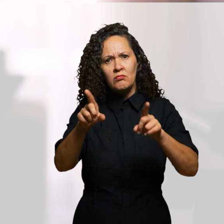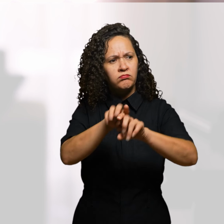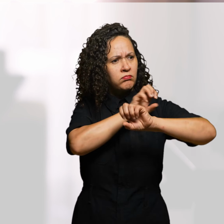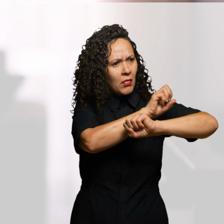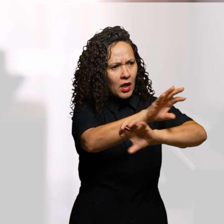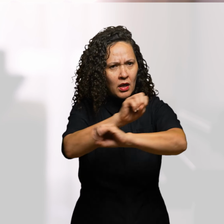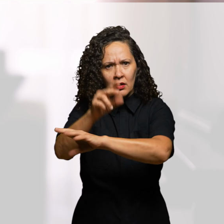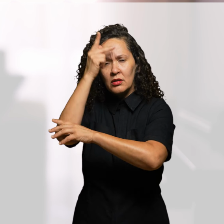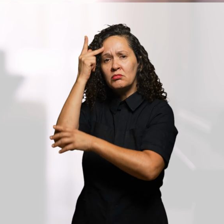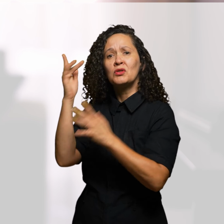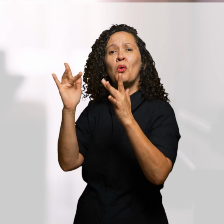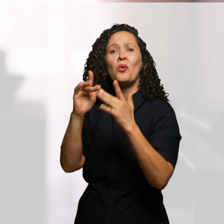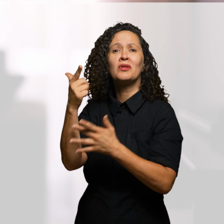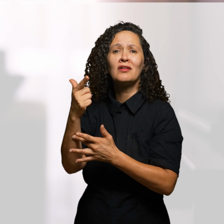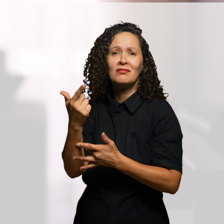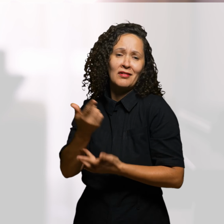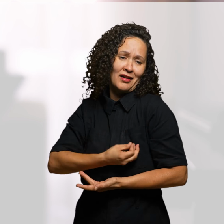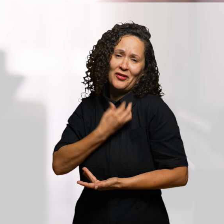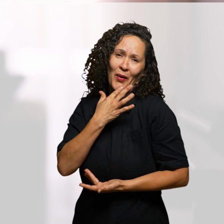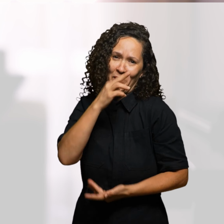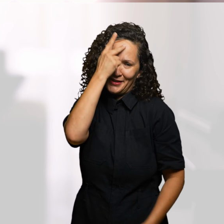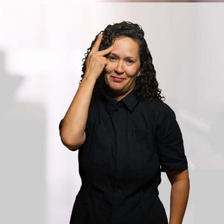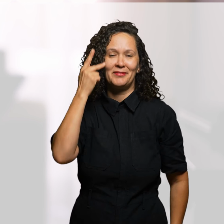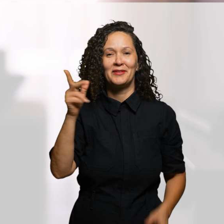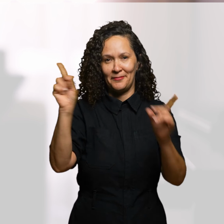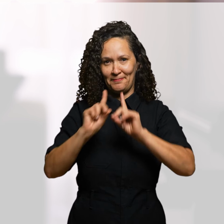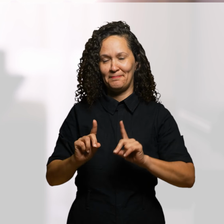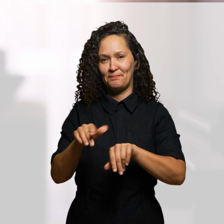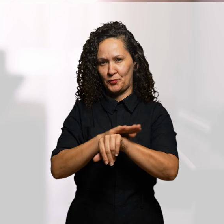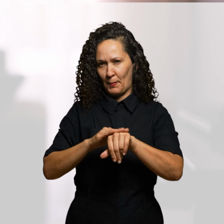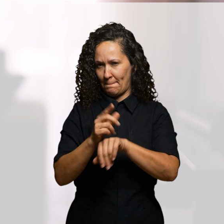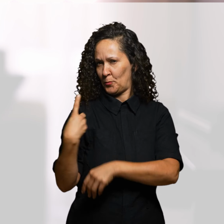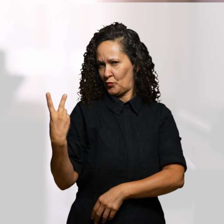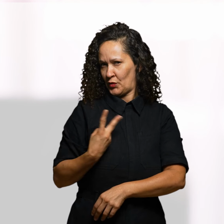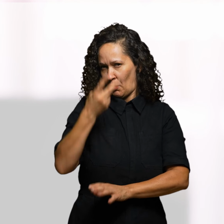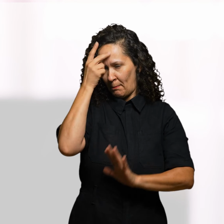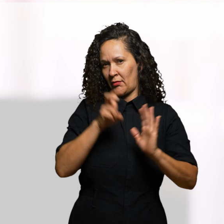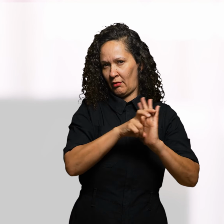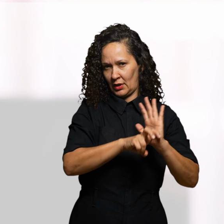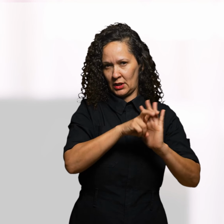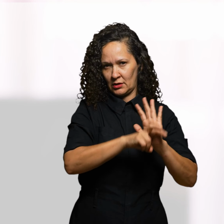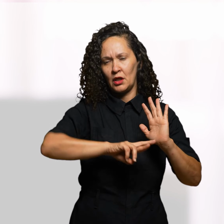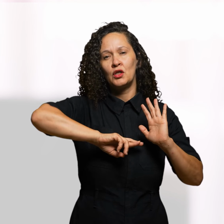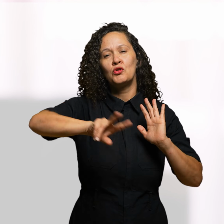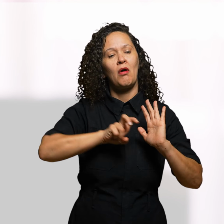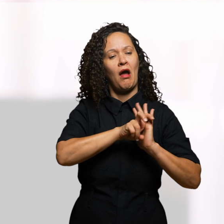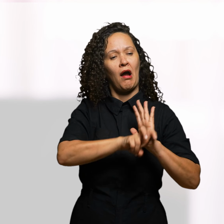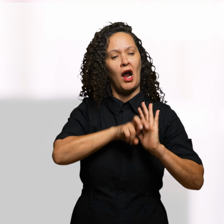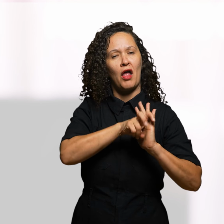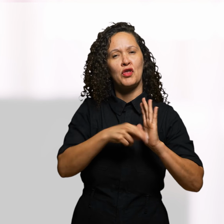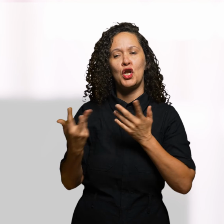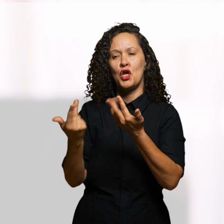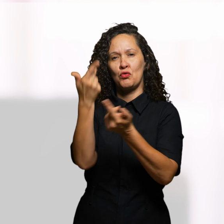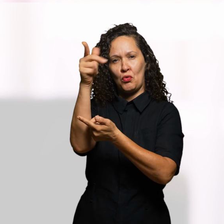pra essas pessoas que não têm o contato, não têm o convívio. A gente tava até comentando aqui antes sobre os cadeirantes. Não é a cadeira que te